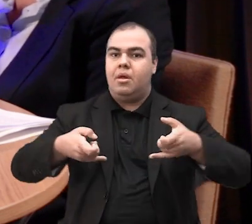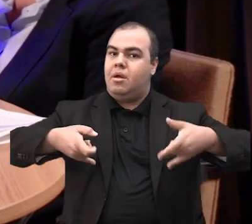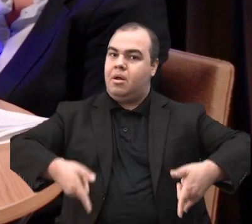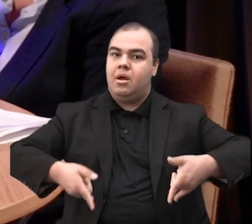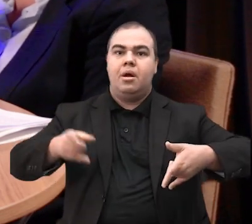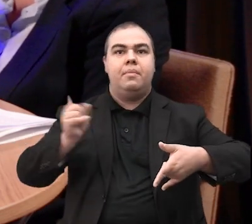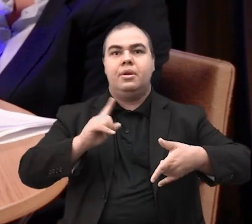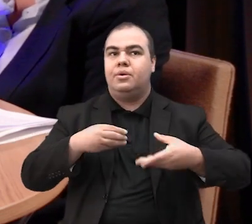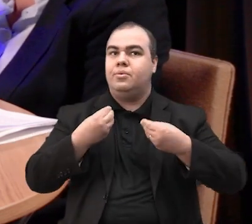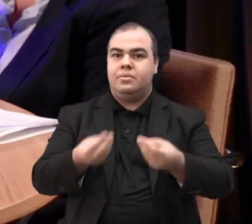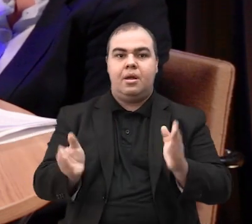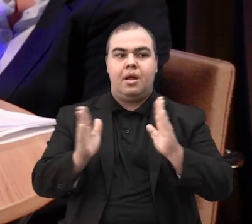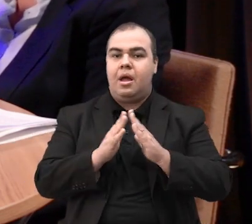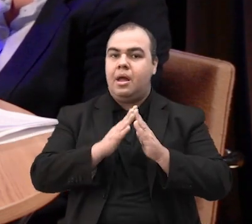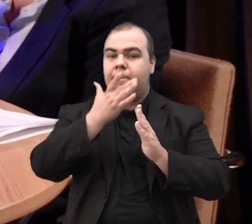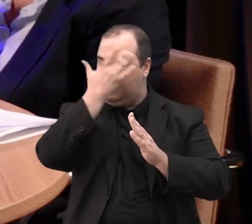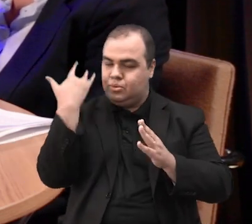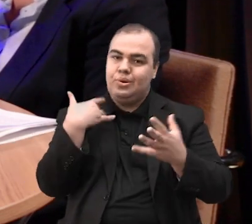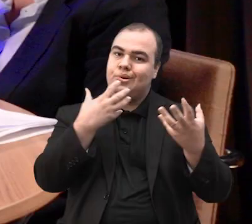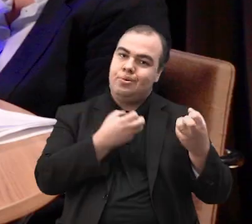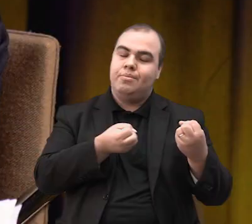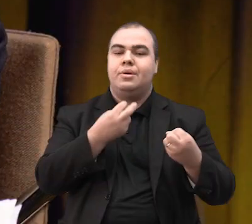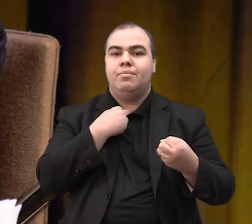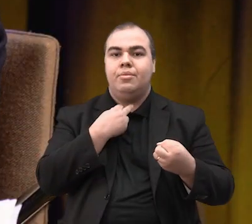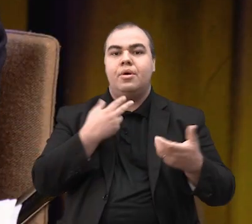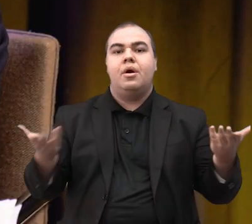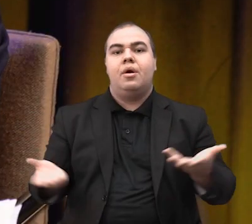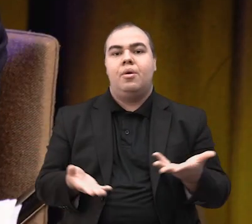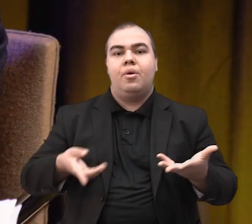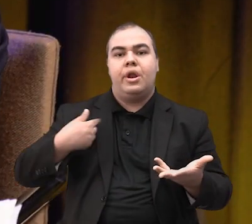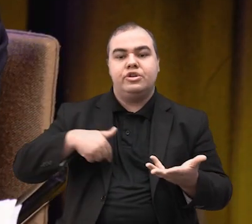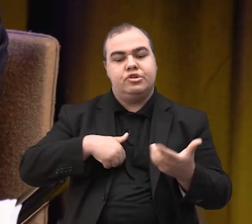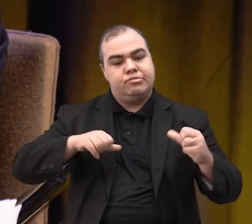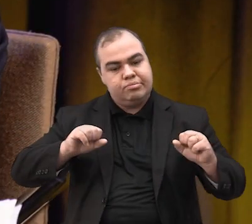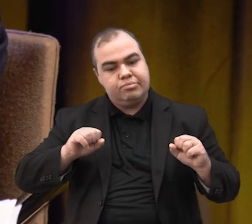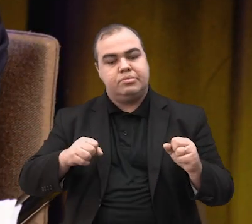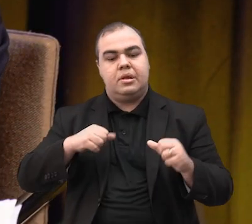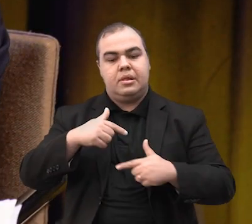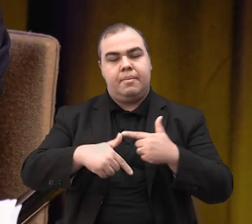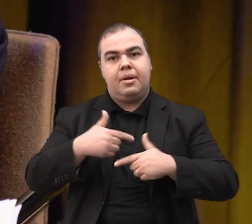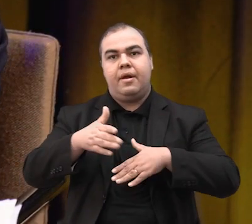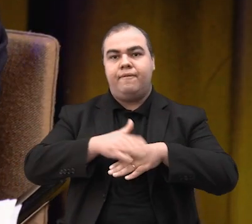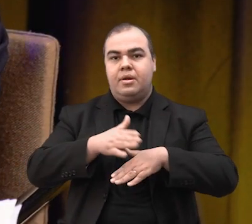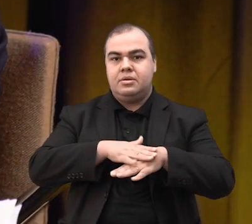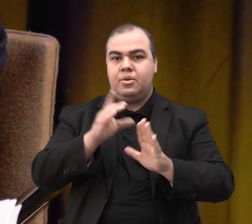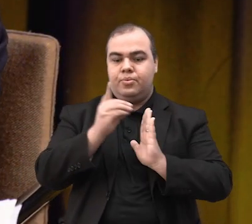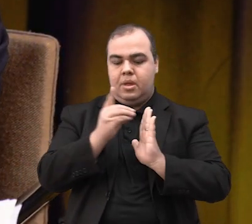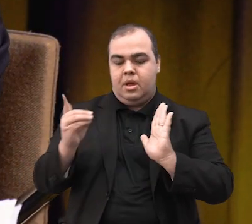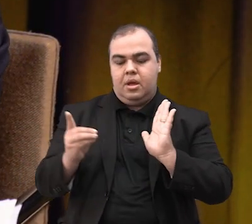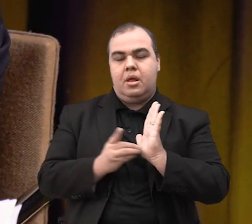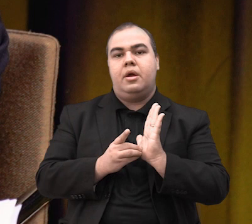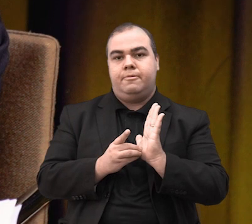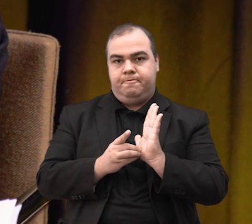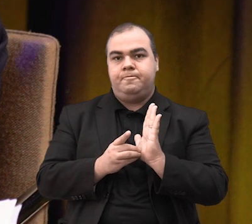também deixa a pessoa dormir né é isso então agora a gente tem a trabalhado Na elaboração de um decreto